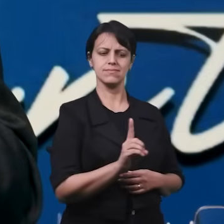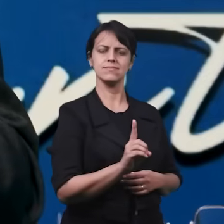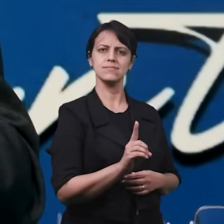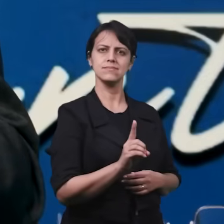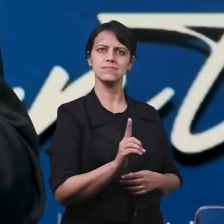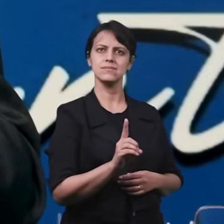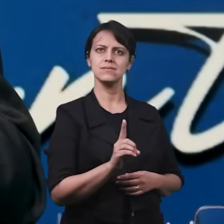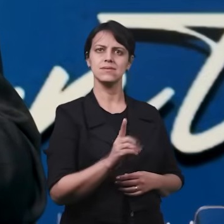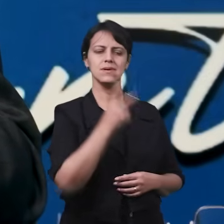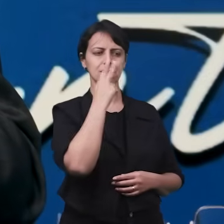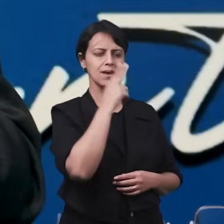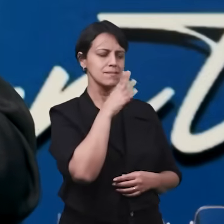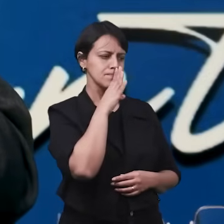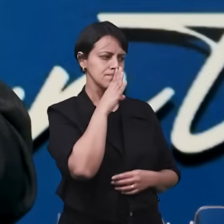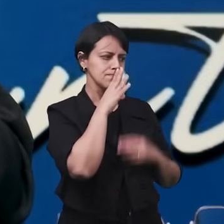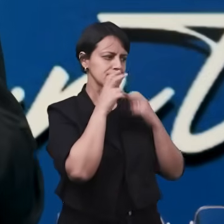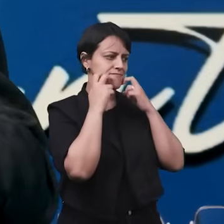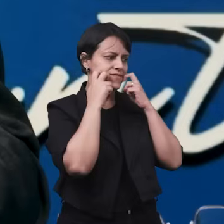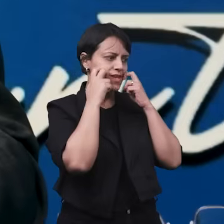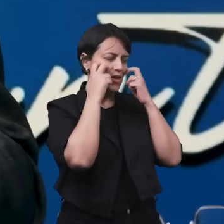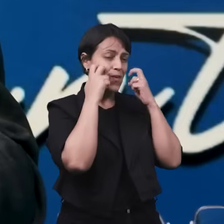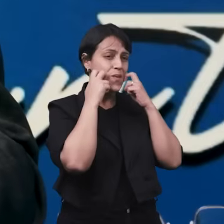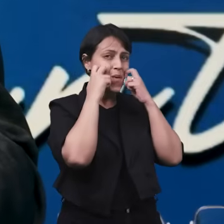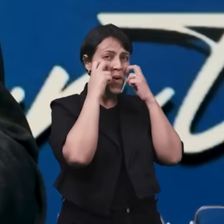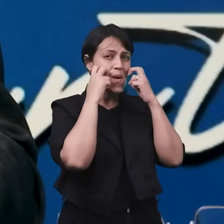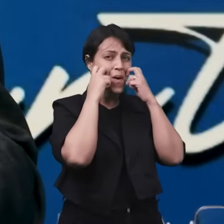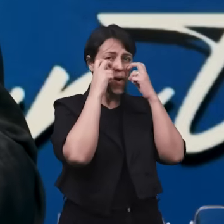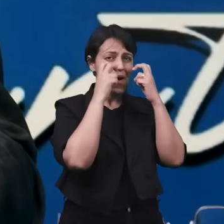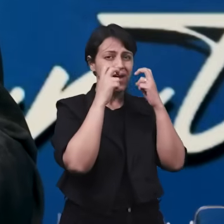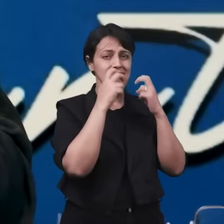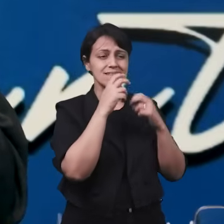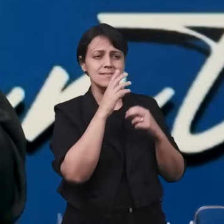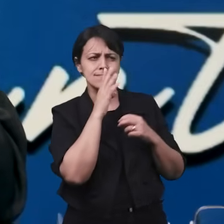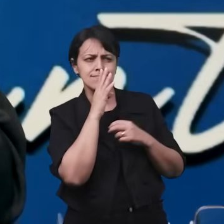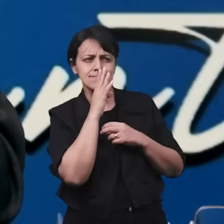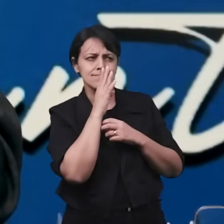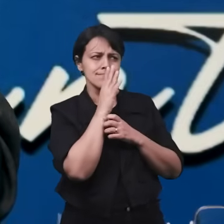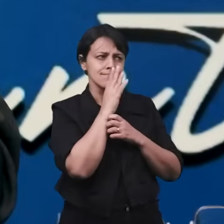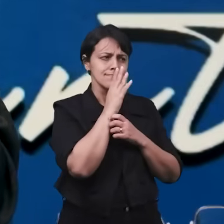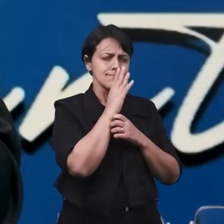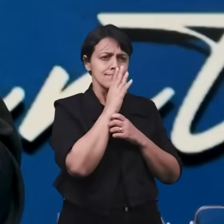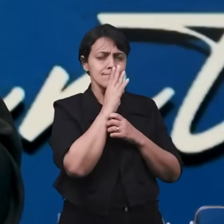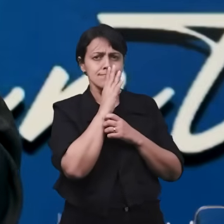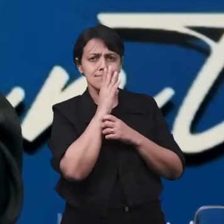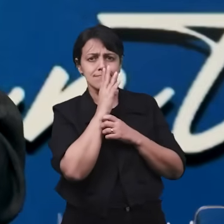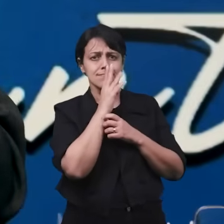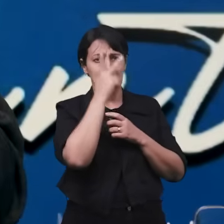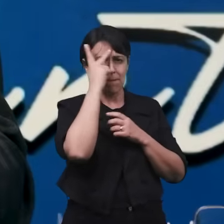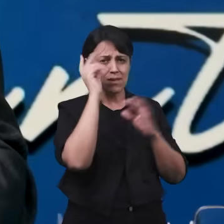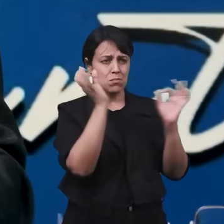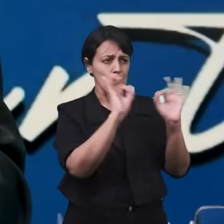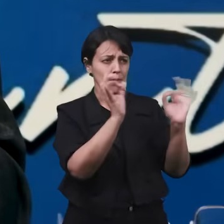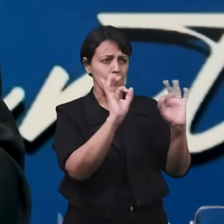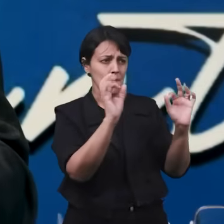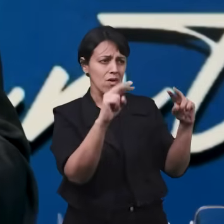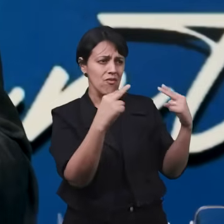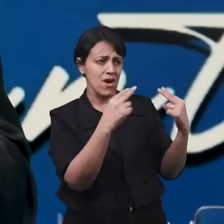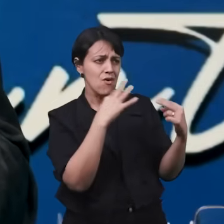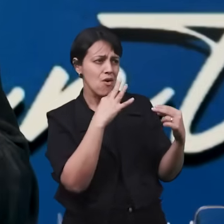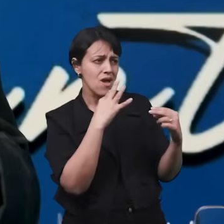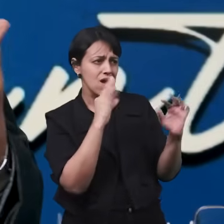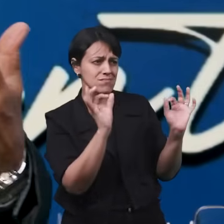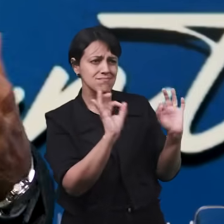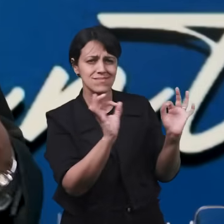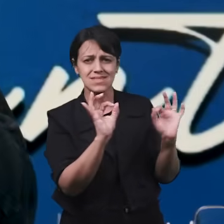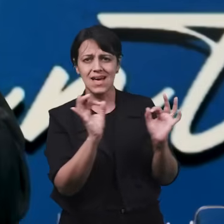entra assim, muda e sai calada, como a gente usa dizer, né? Isso. Então entra, ninguém conhece, ninguém dá assistência,